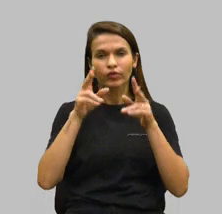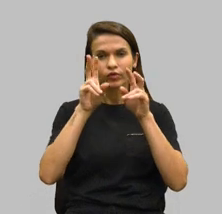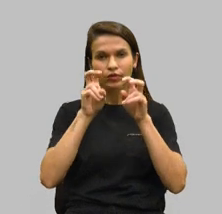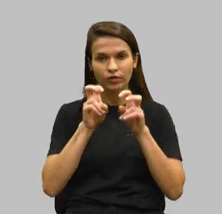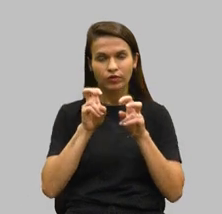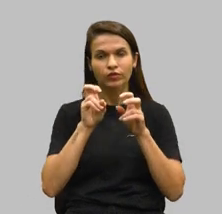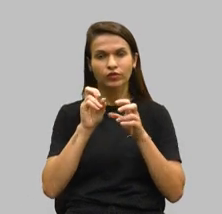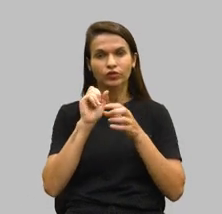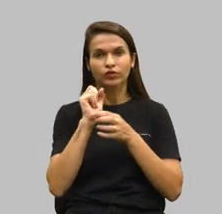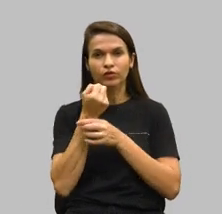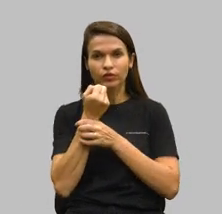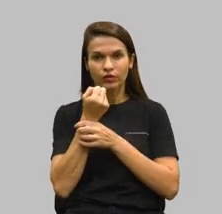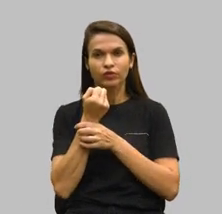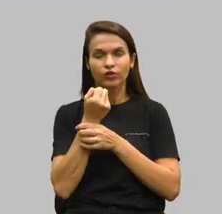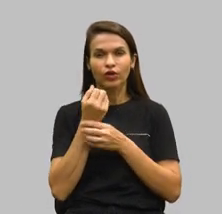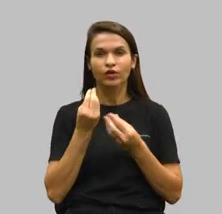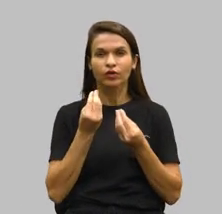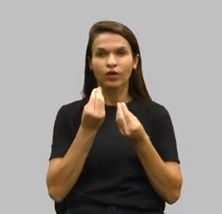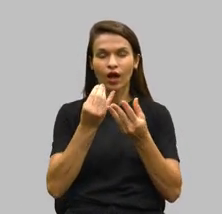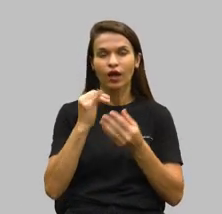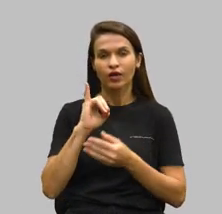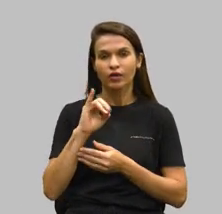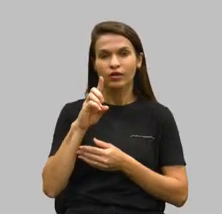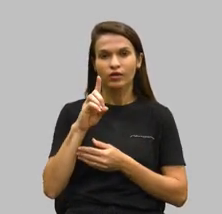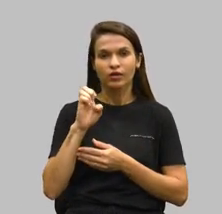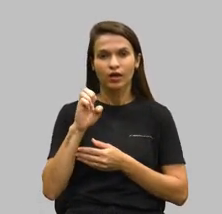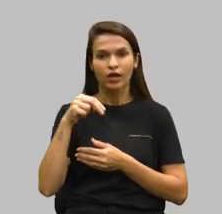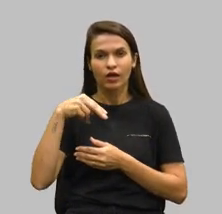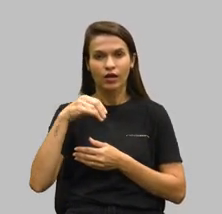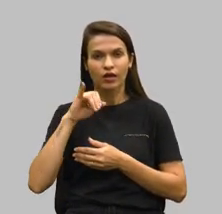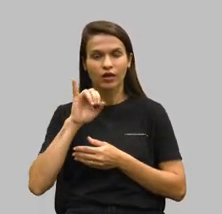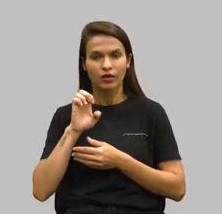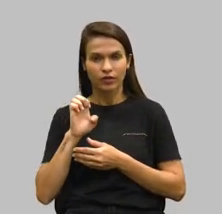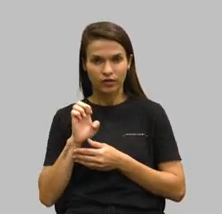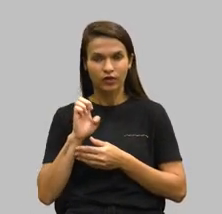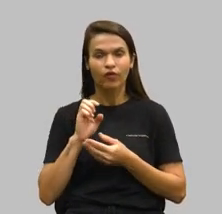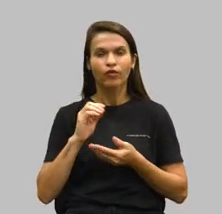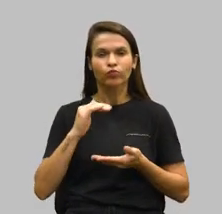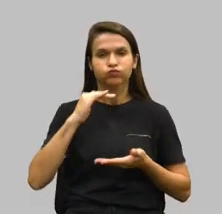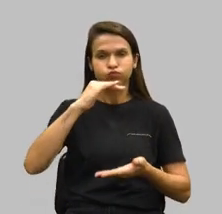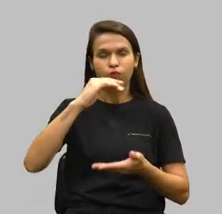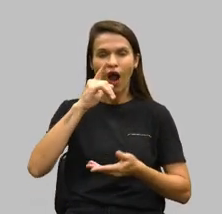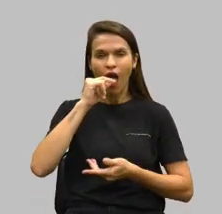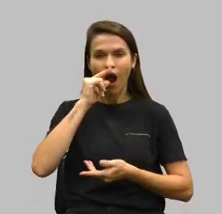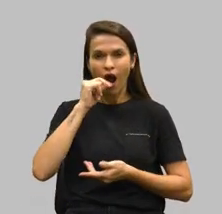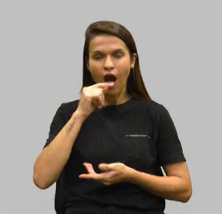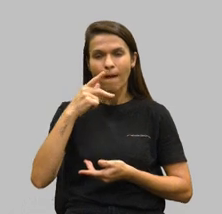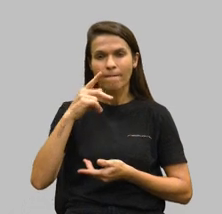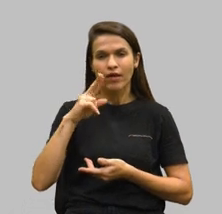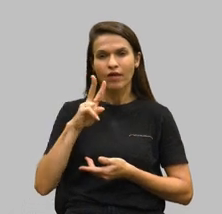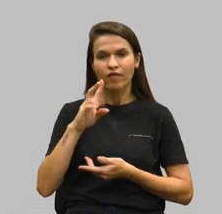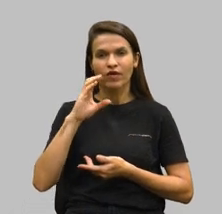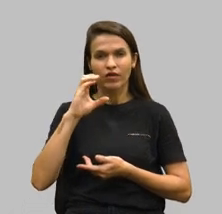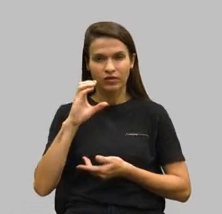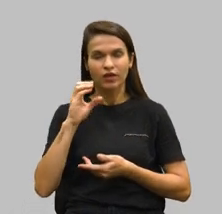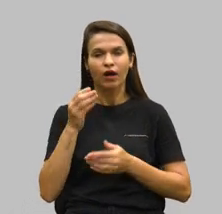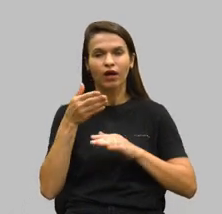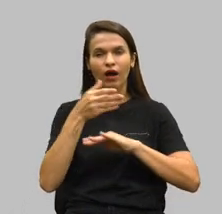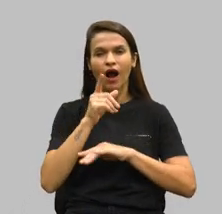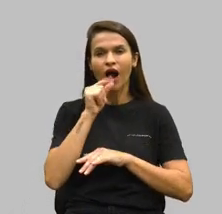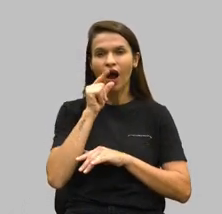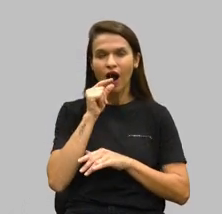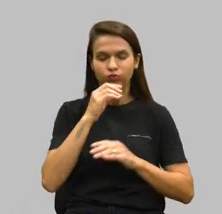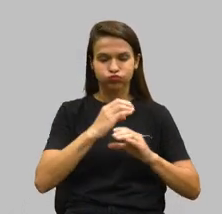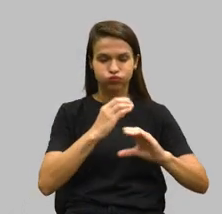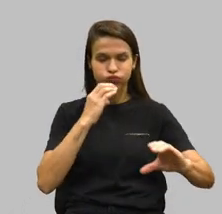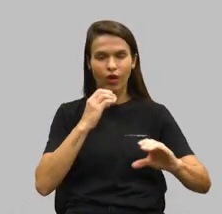relacionadas doações feitas pelo iden fizemos a doação de caixas d'águas e tubos pvcs contribuindo para o acesso à água potável em diversas